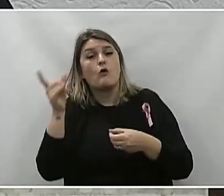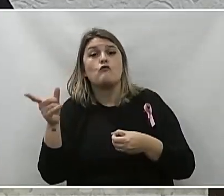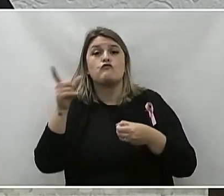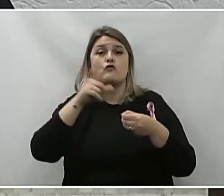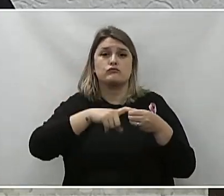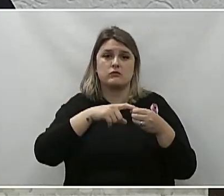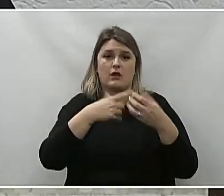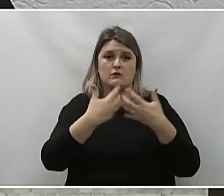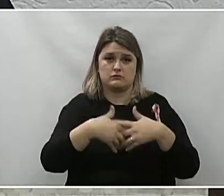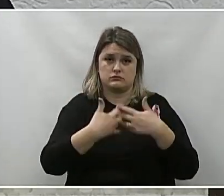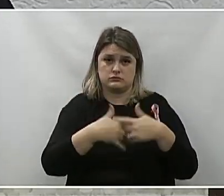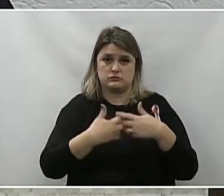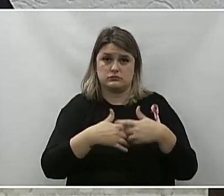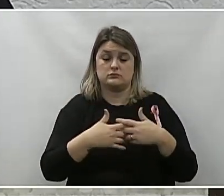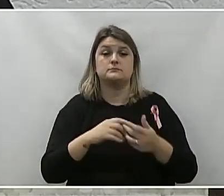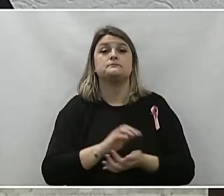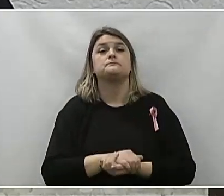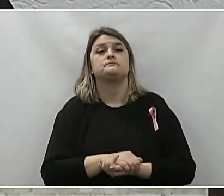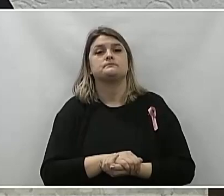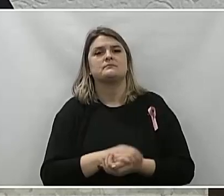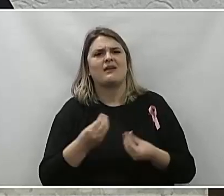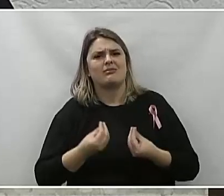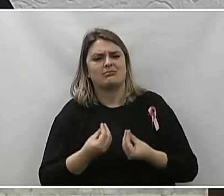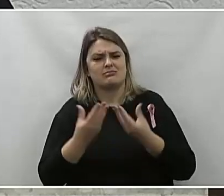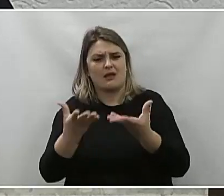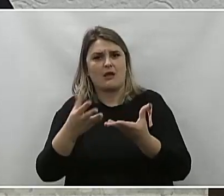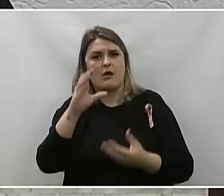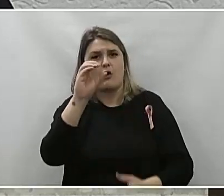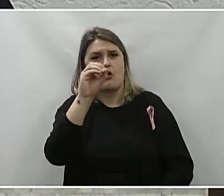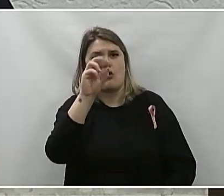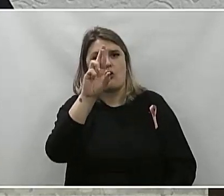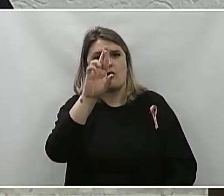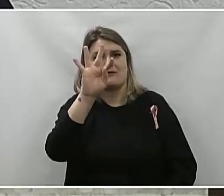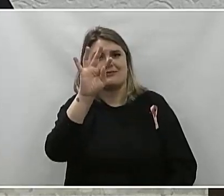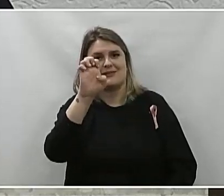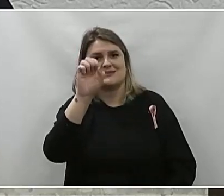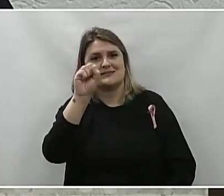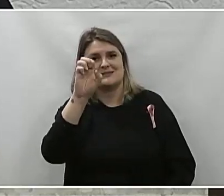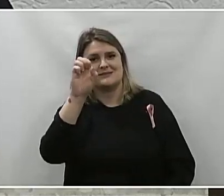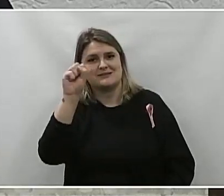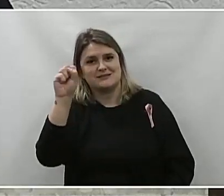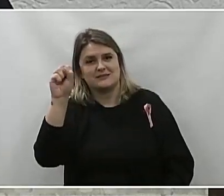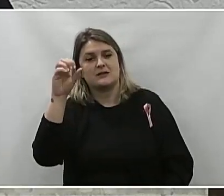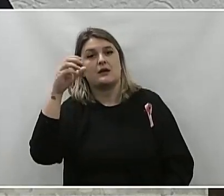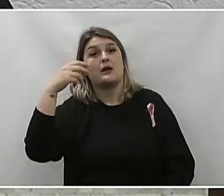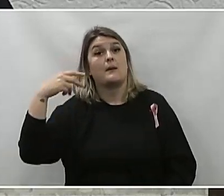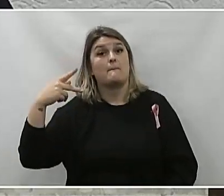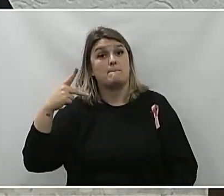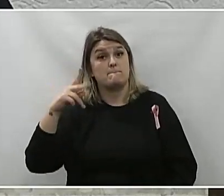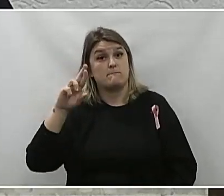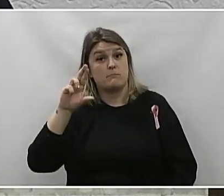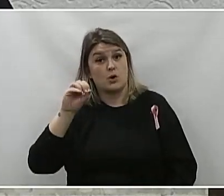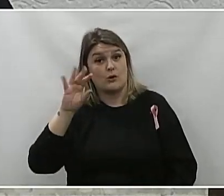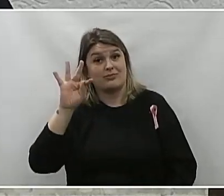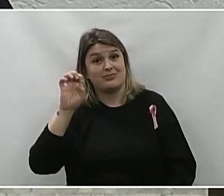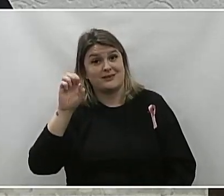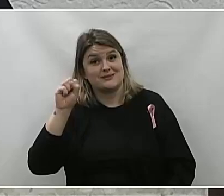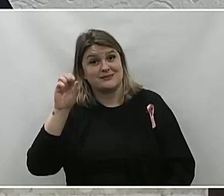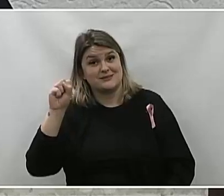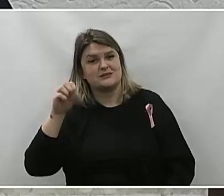reabilitação e que o fornecimento de órteses próteses ortopédicas e aparelhos